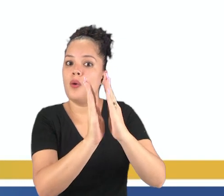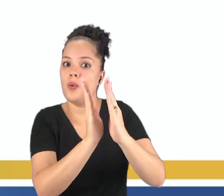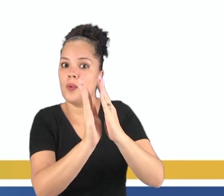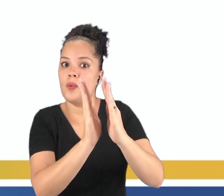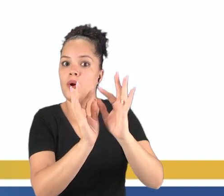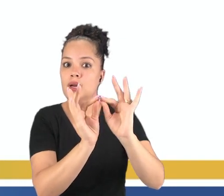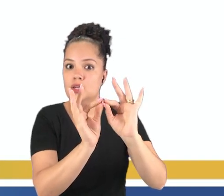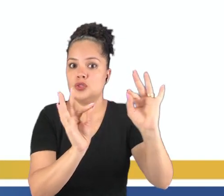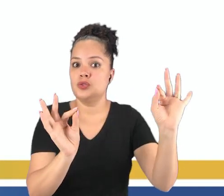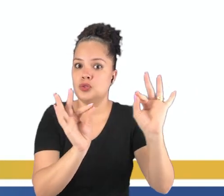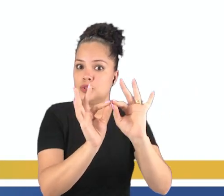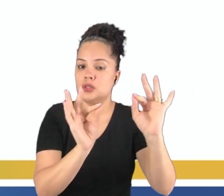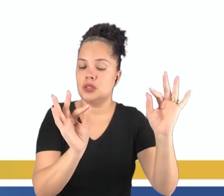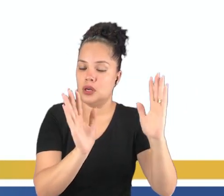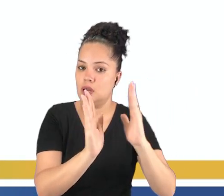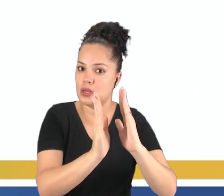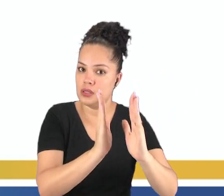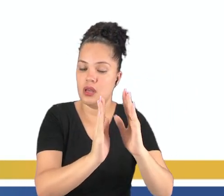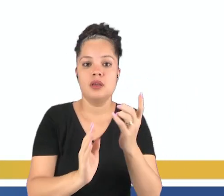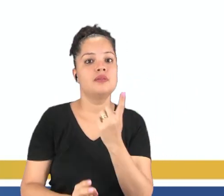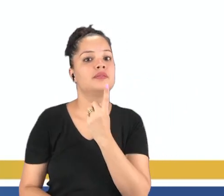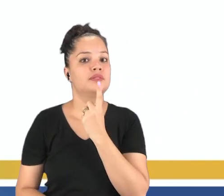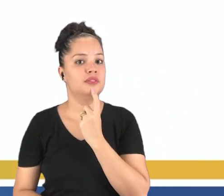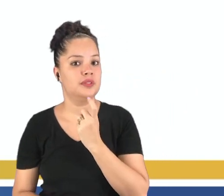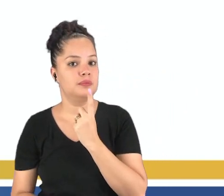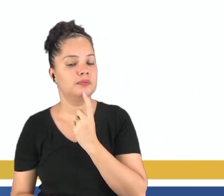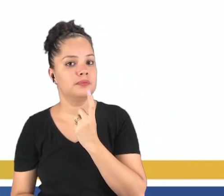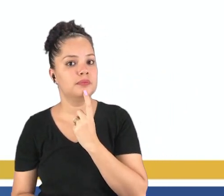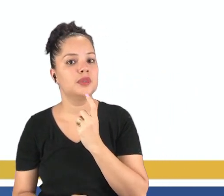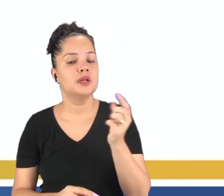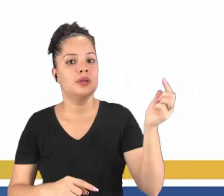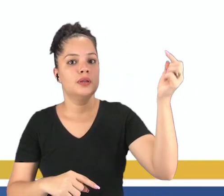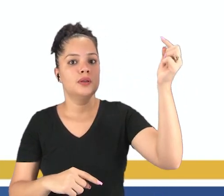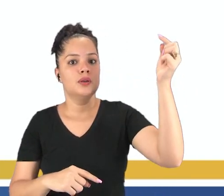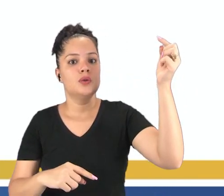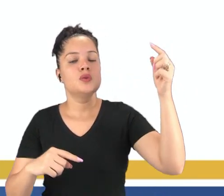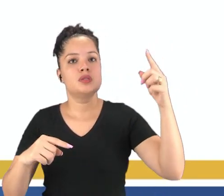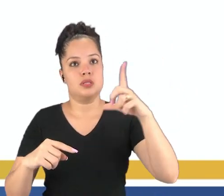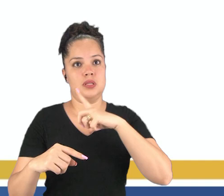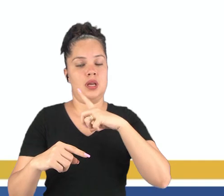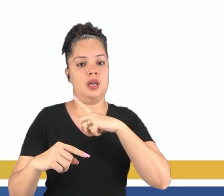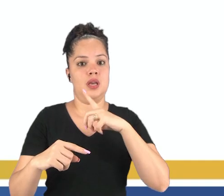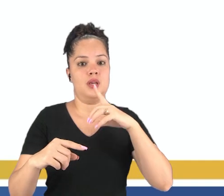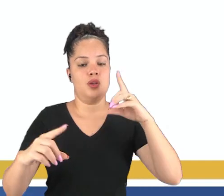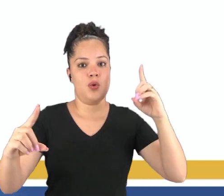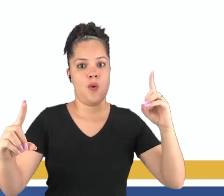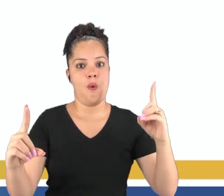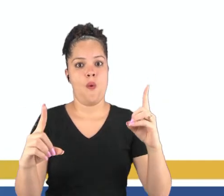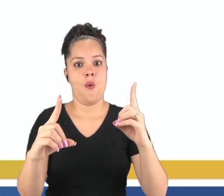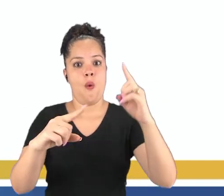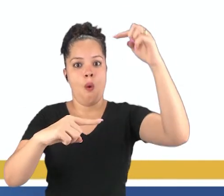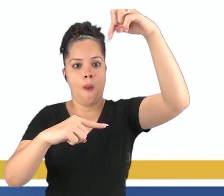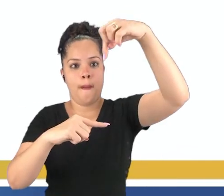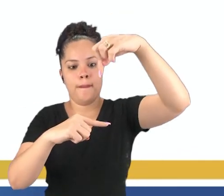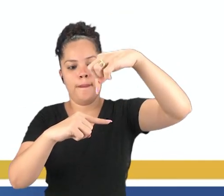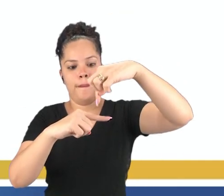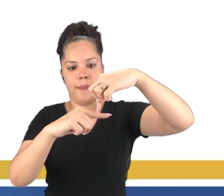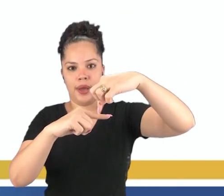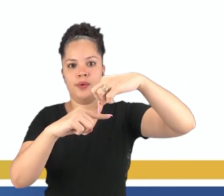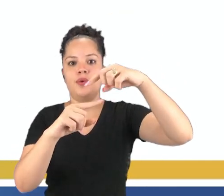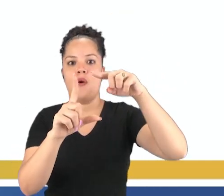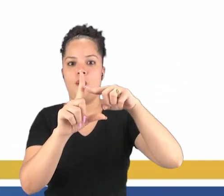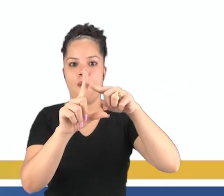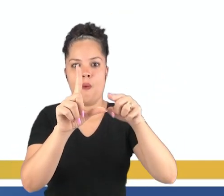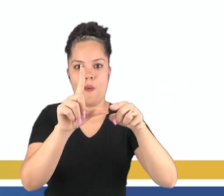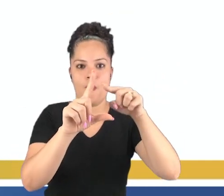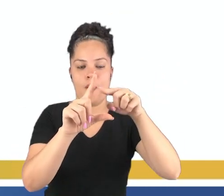um do outro. E os vermelhos, eles são perpendiculares, pois formam um ângulo reto, ou seja, um ângulo